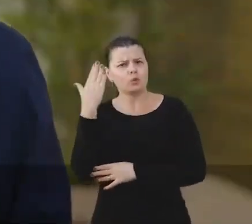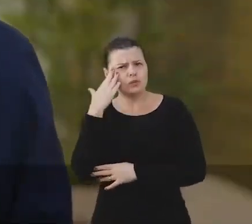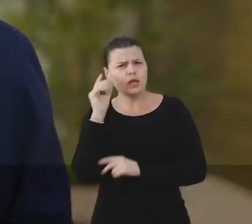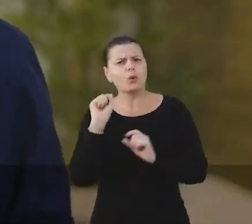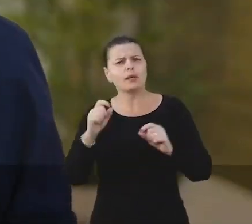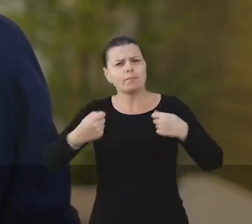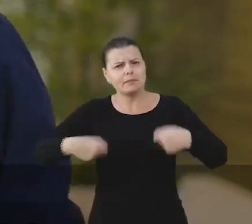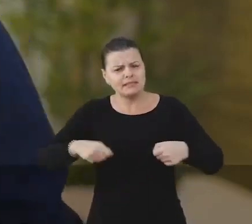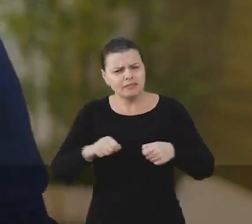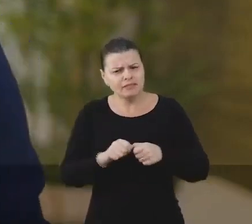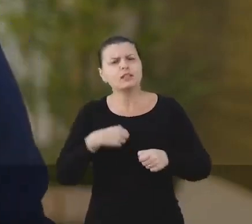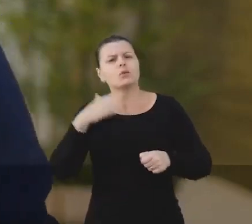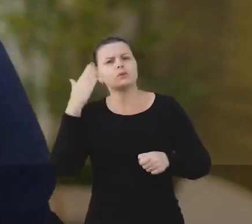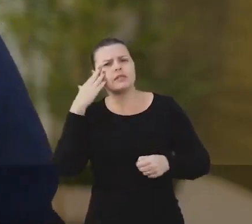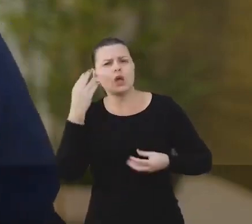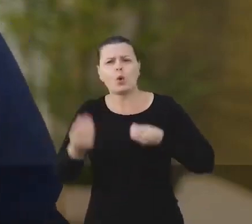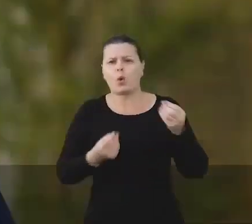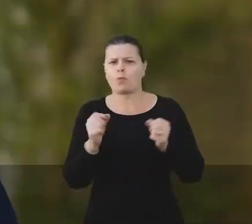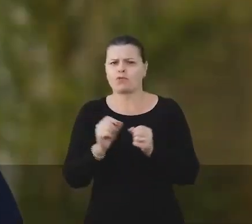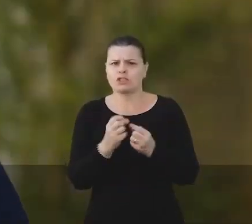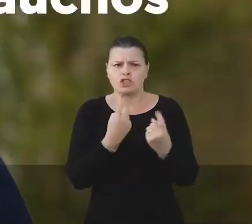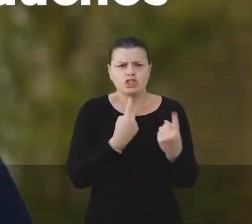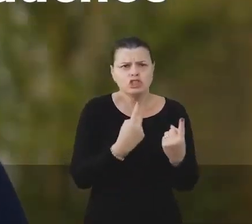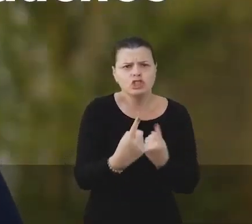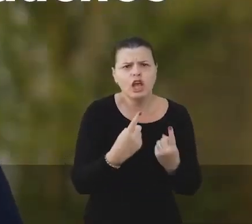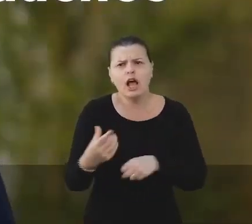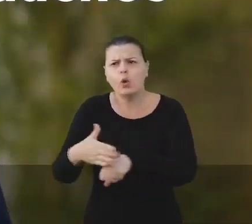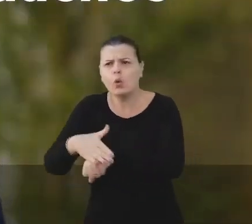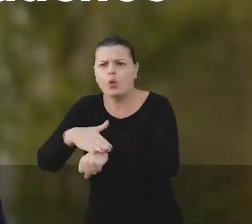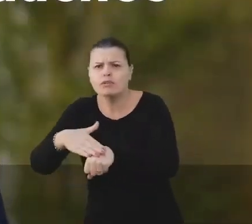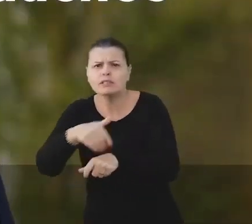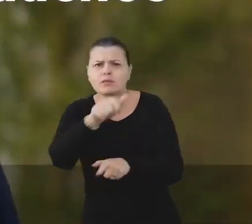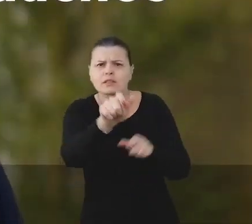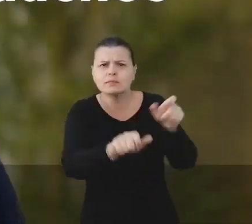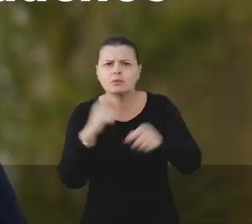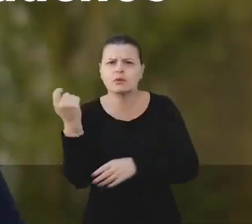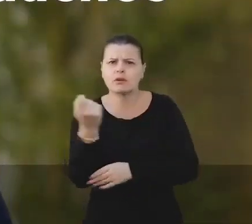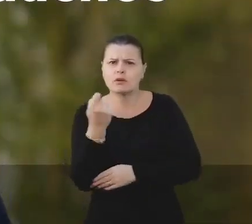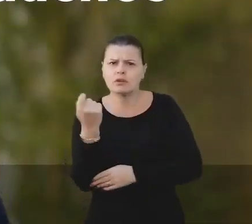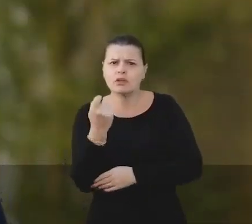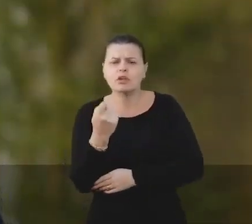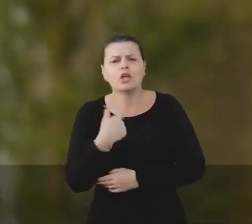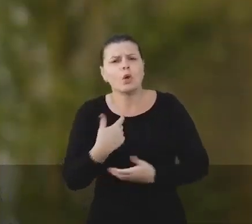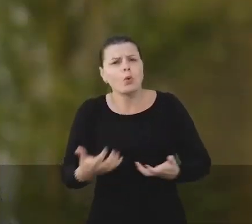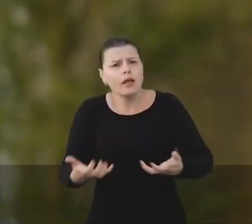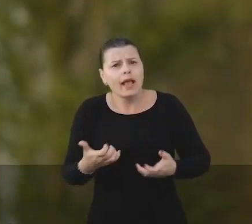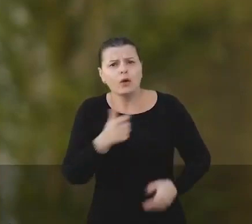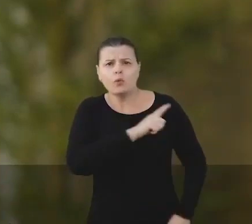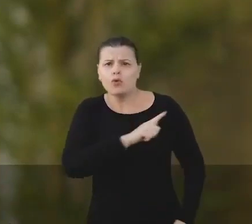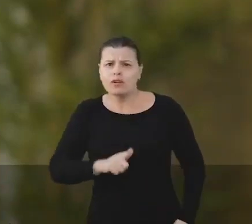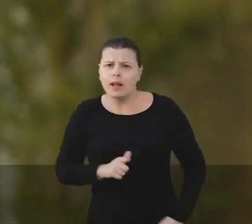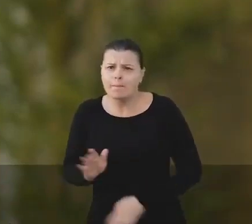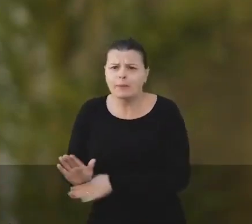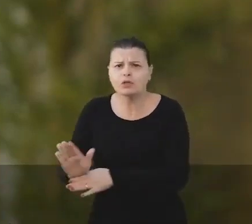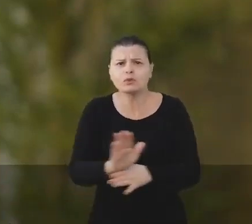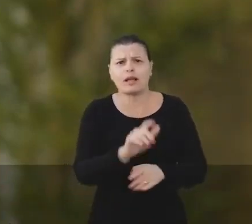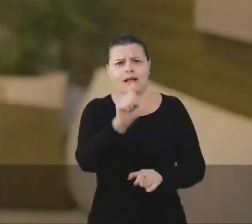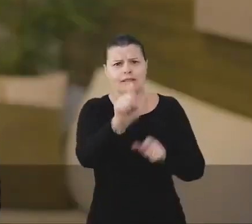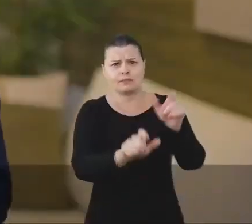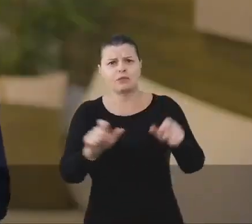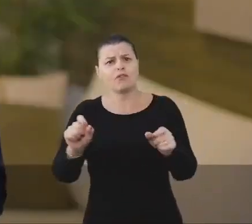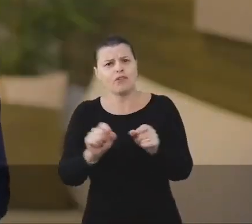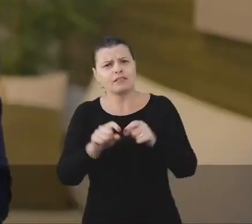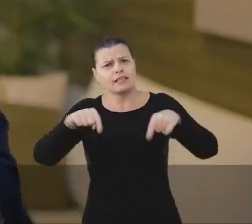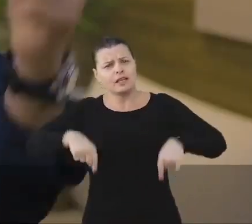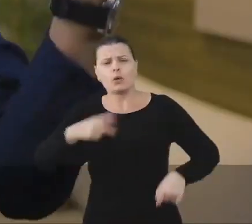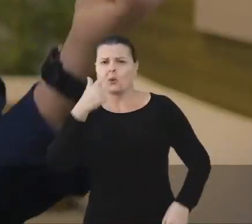o que é preciso fazer e sei como se faz. Com diálogo, ouvindo os gaúchos, escolhendo governar para as pessoas.